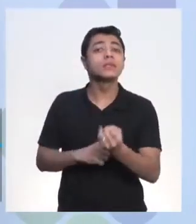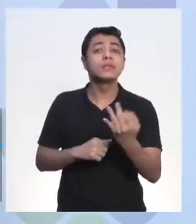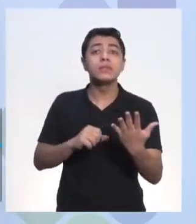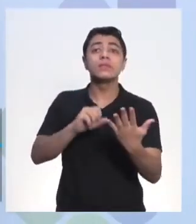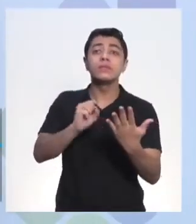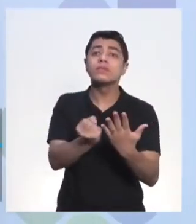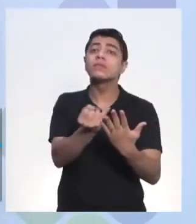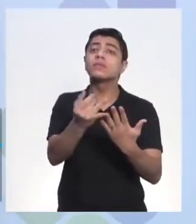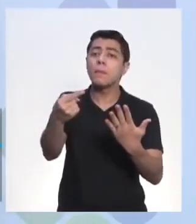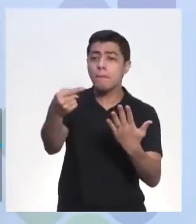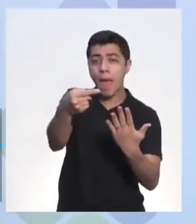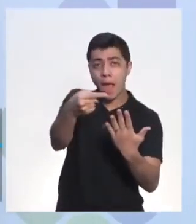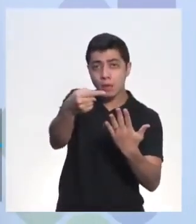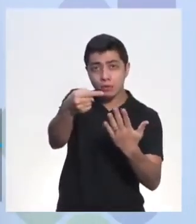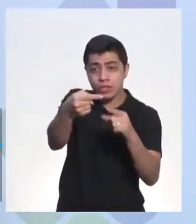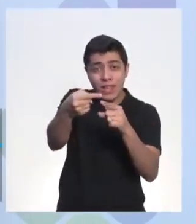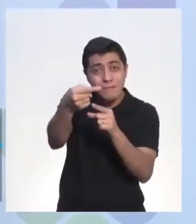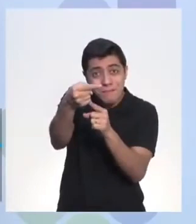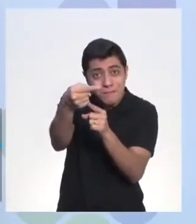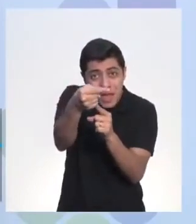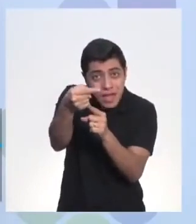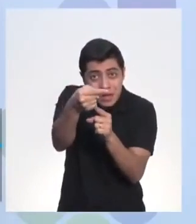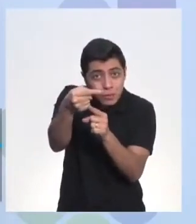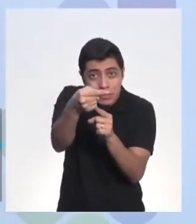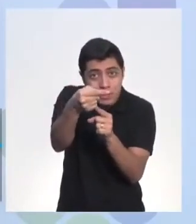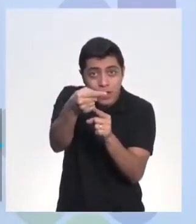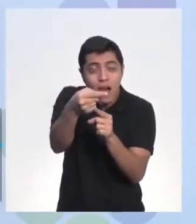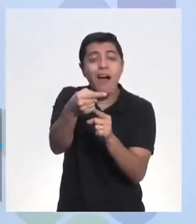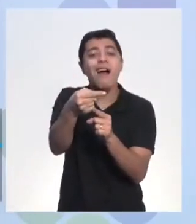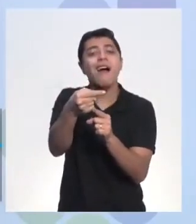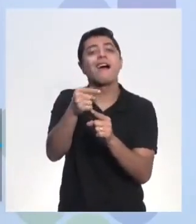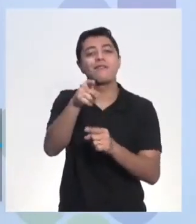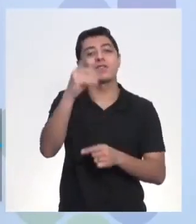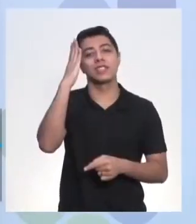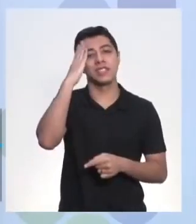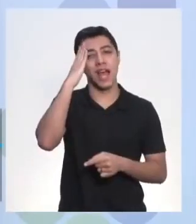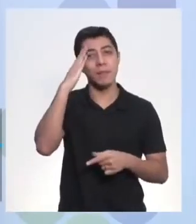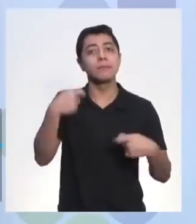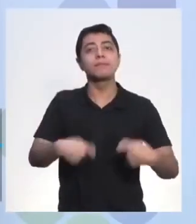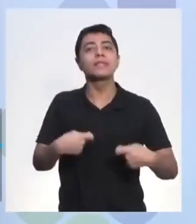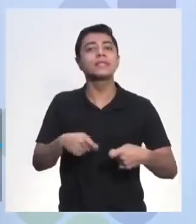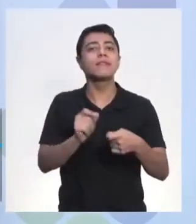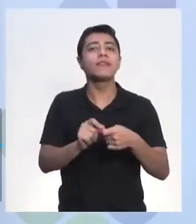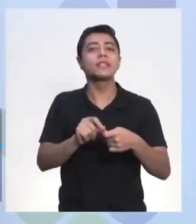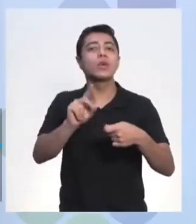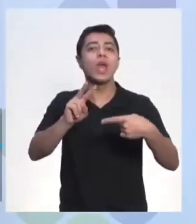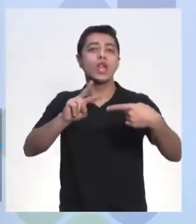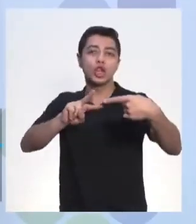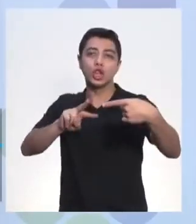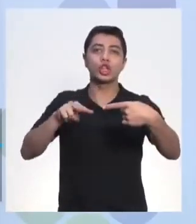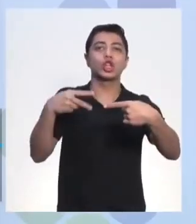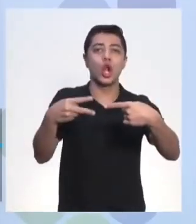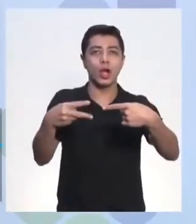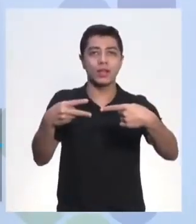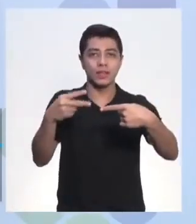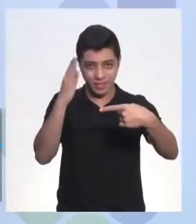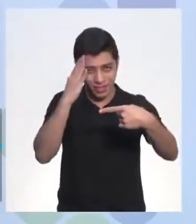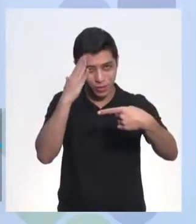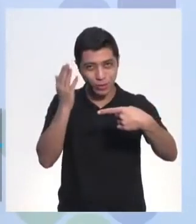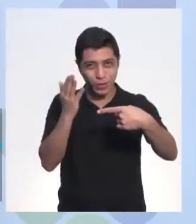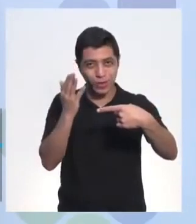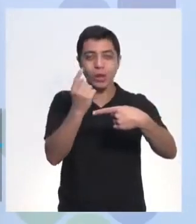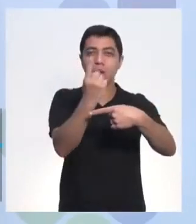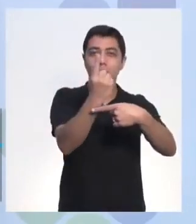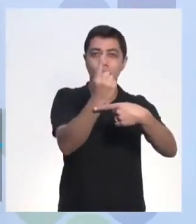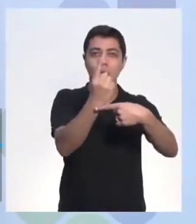no denominador. E em cima você vai ter o número 1. Então, esse 3 elevado a menos 1 é a mesma coisa do 3 elevado a 1, só